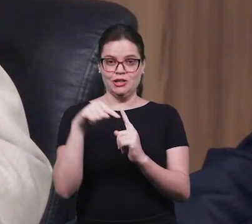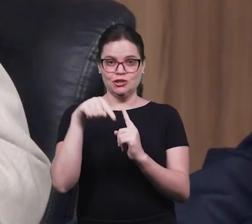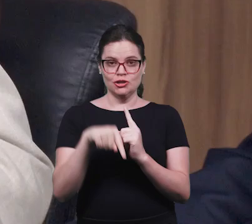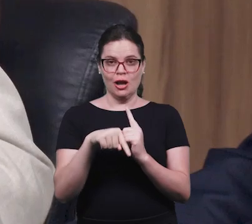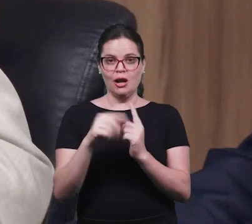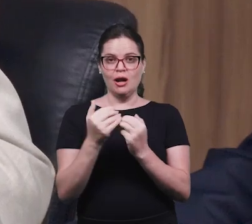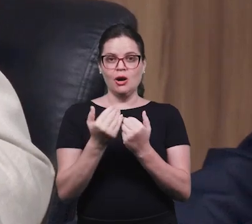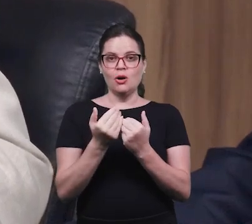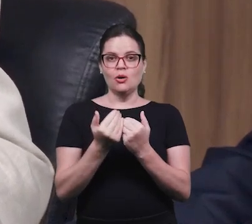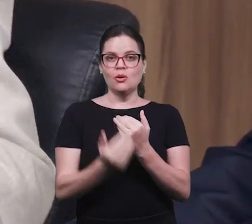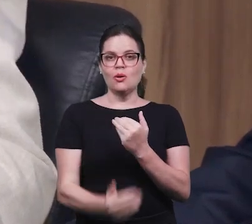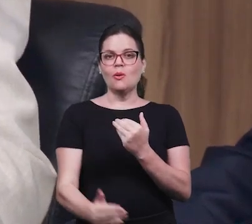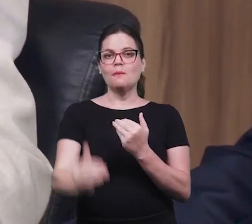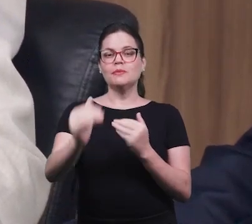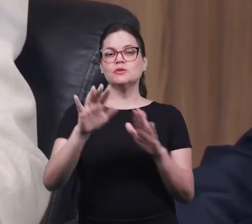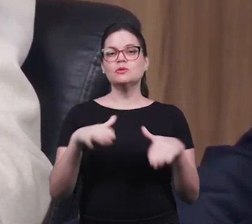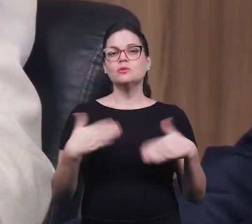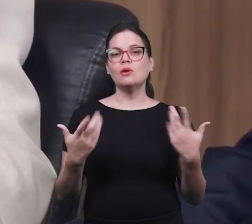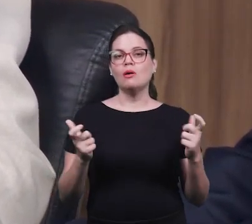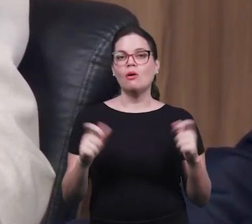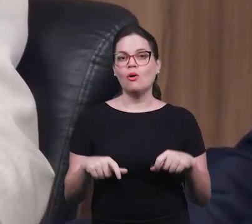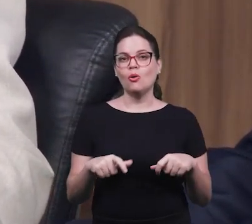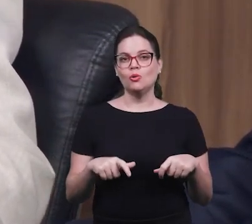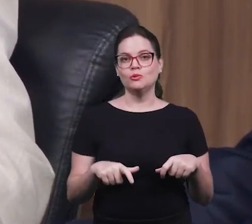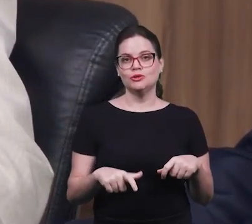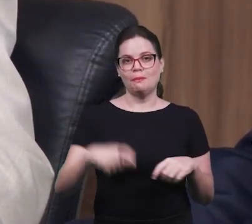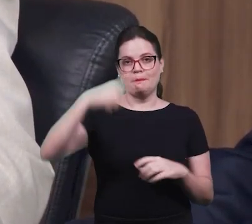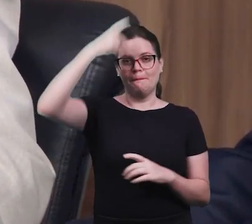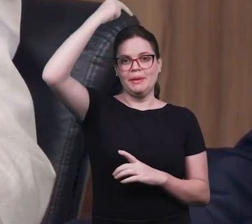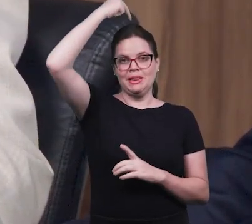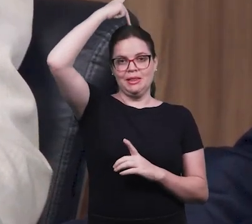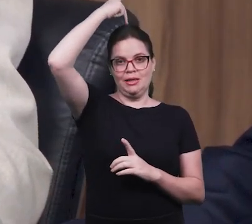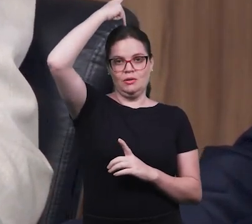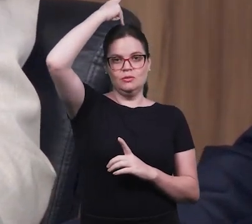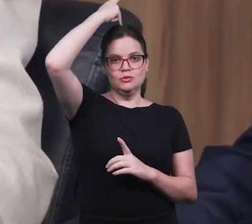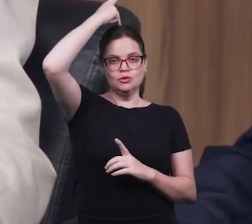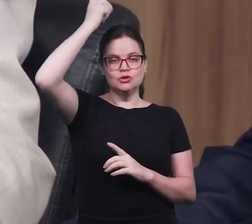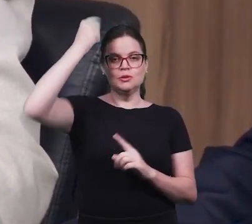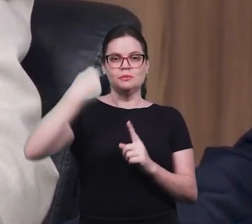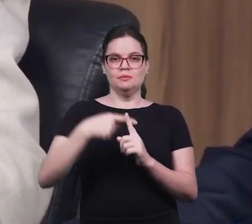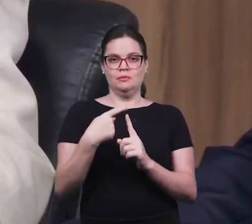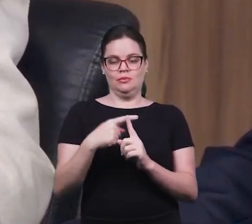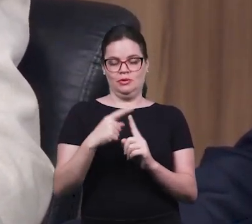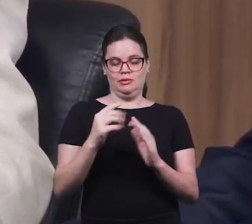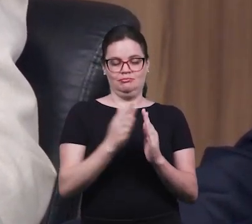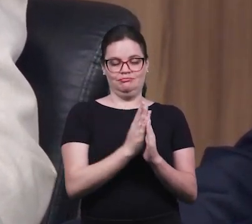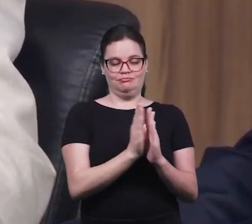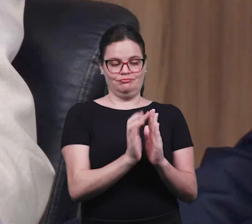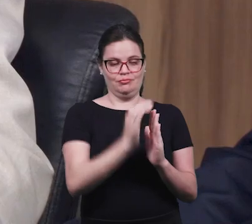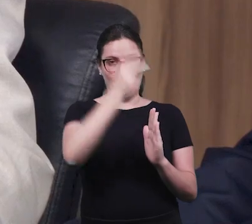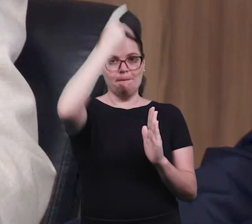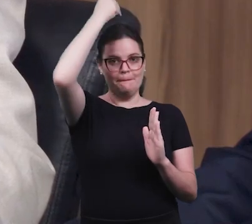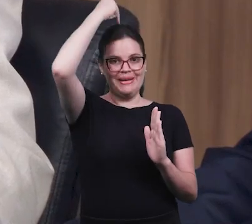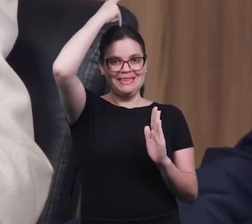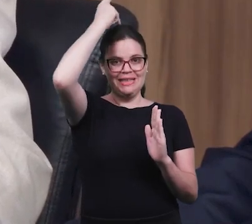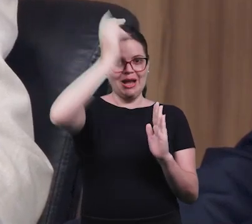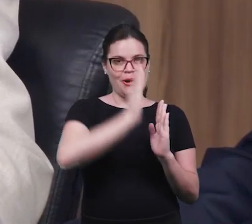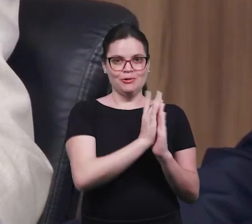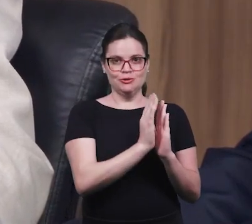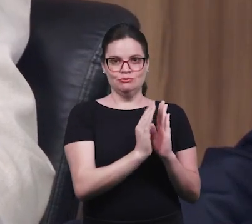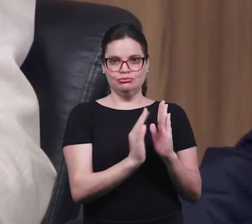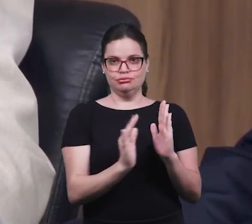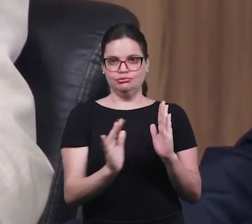movimento profético, não é? Que chega até os nossos dias. Não existe